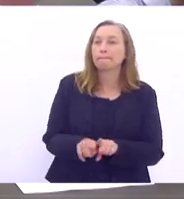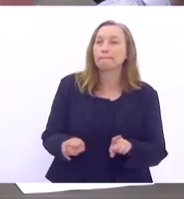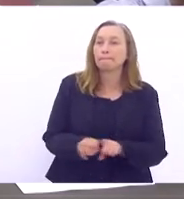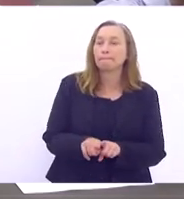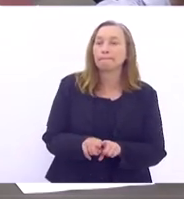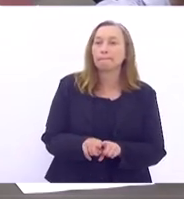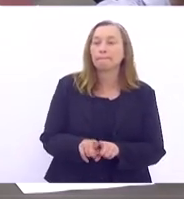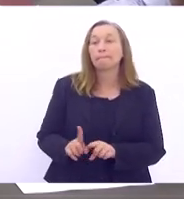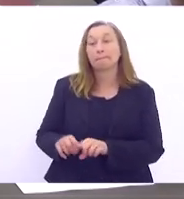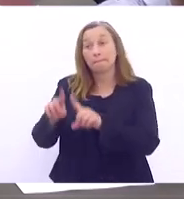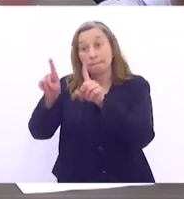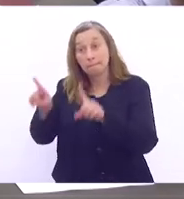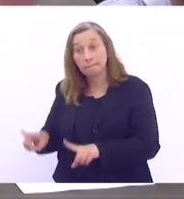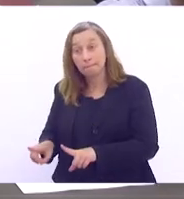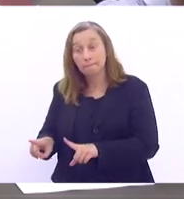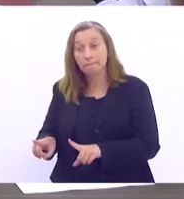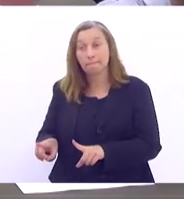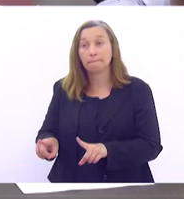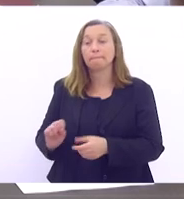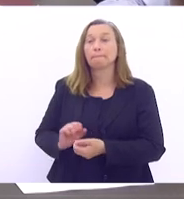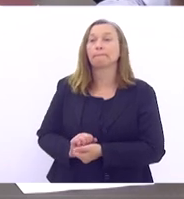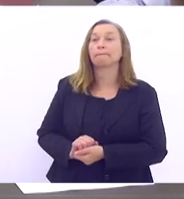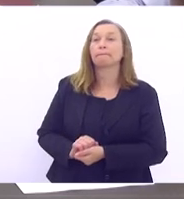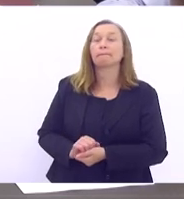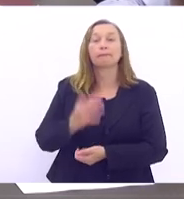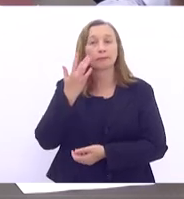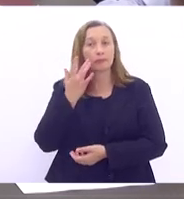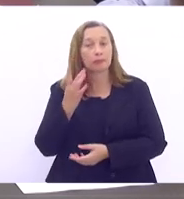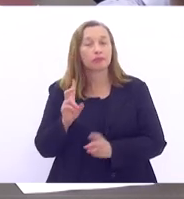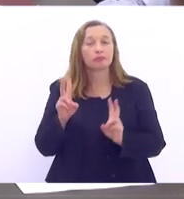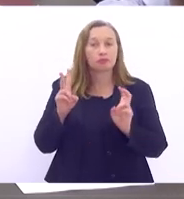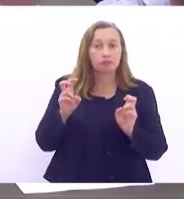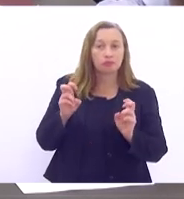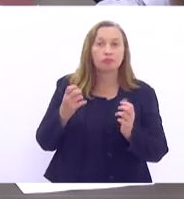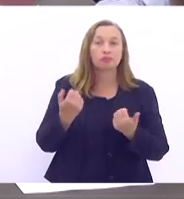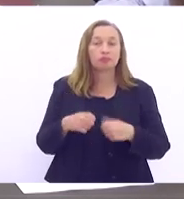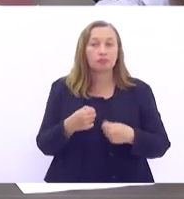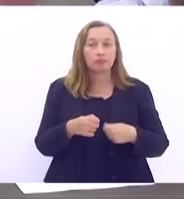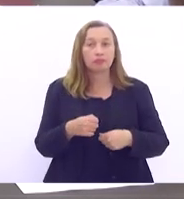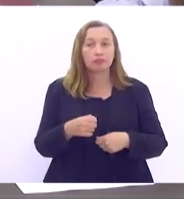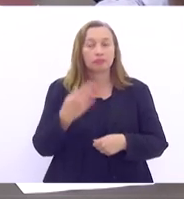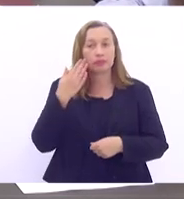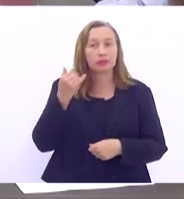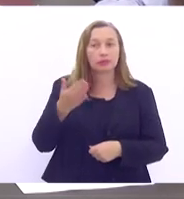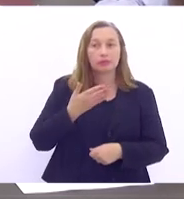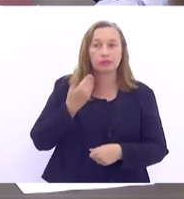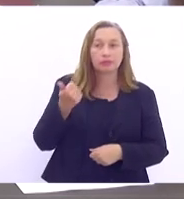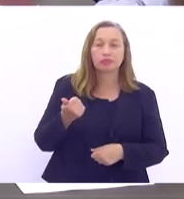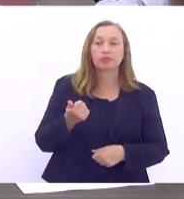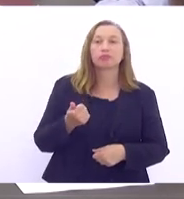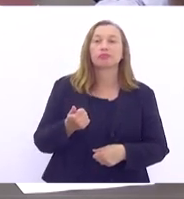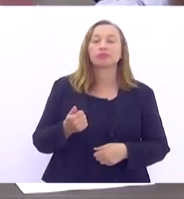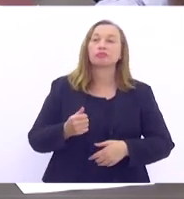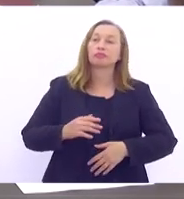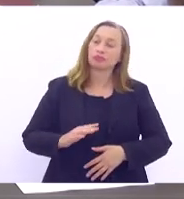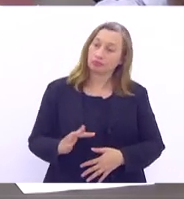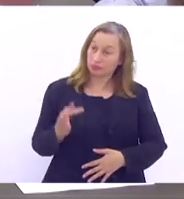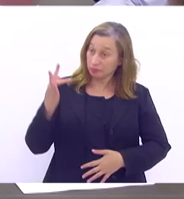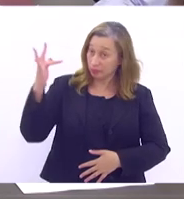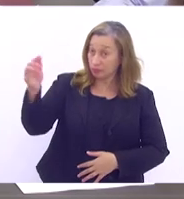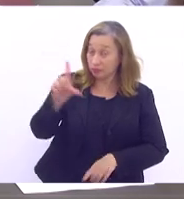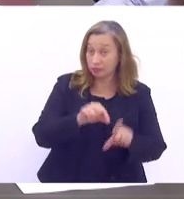de servidor. Então, acho que é um caso em concreto que a gente pode enfrentar e sumular as decisões daqui para frente.